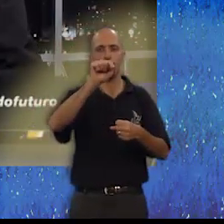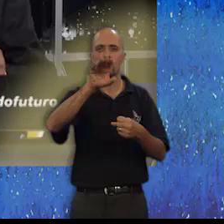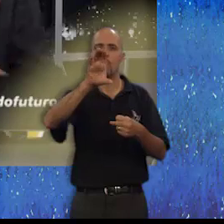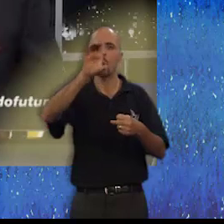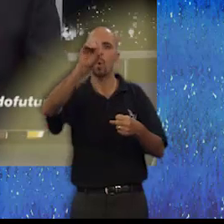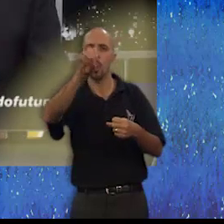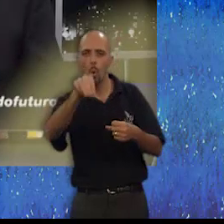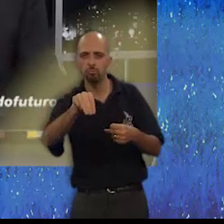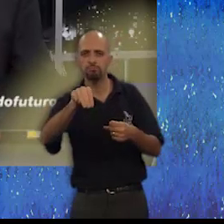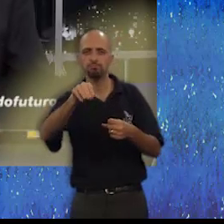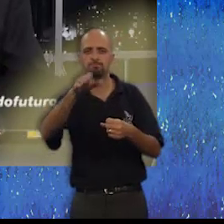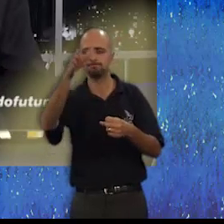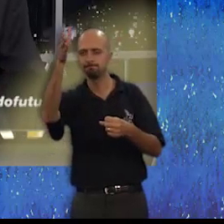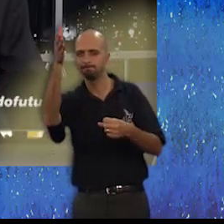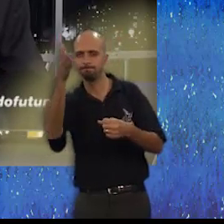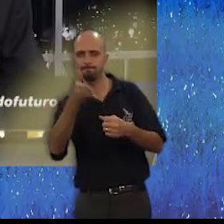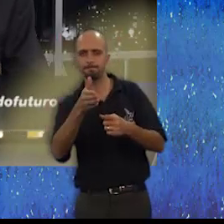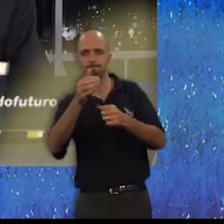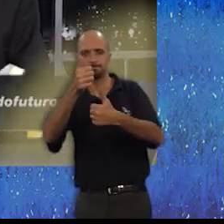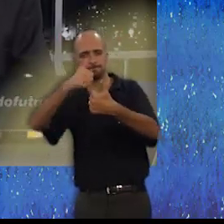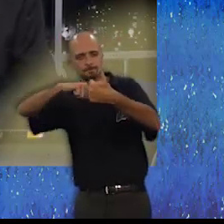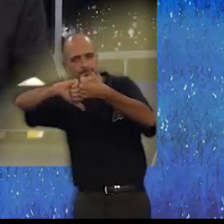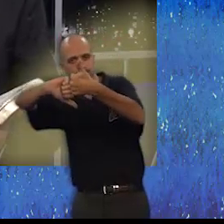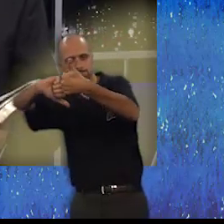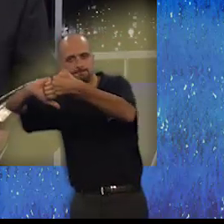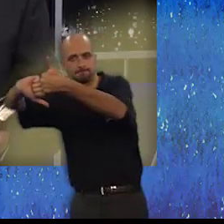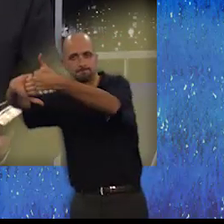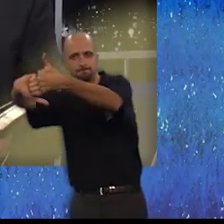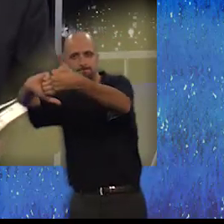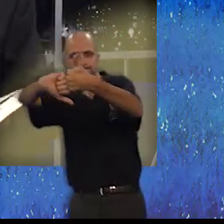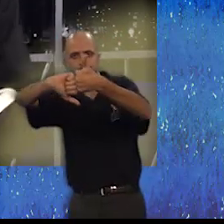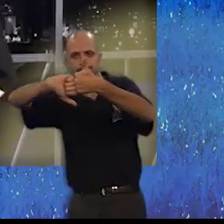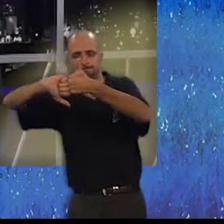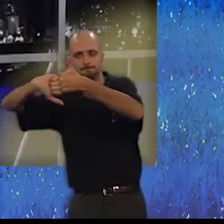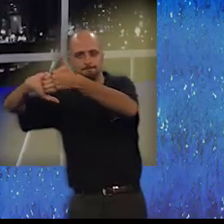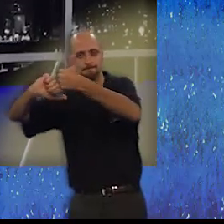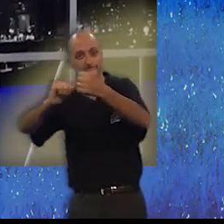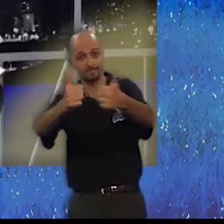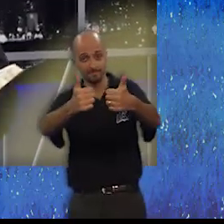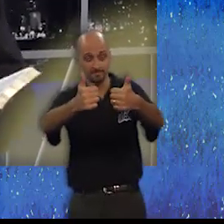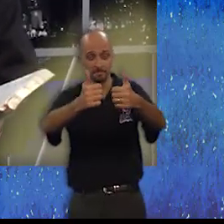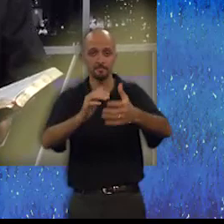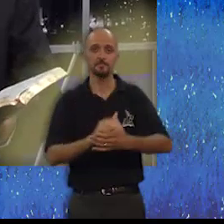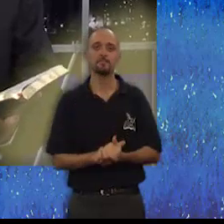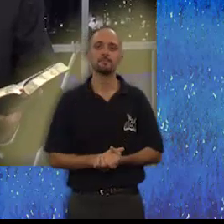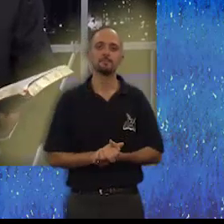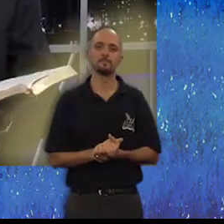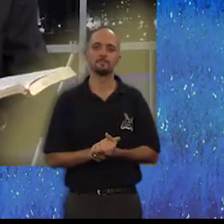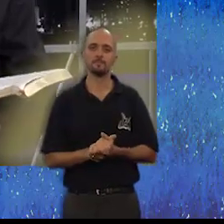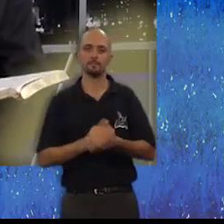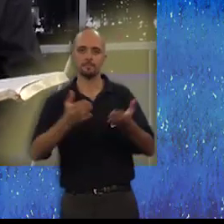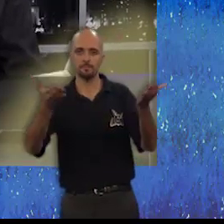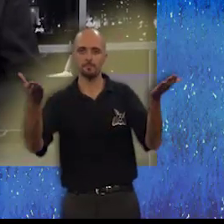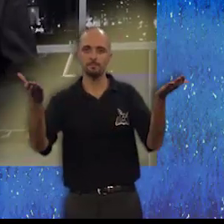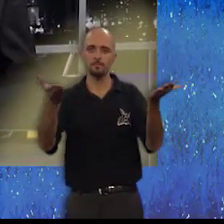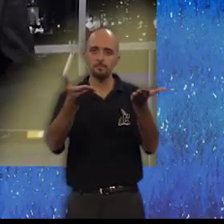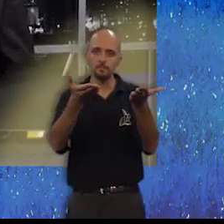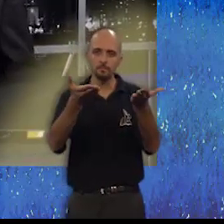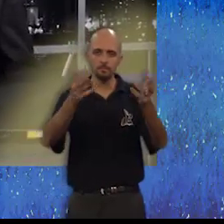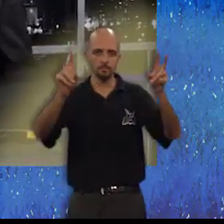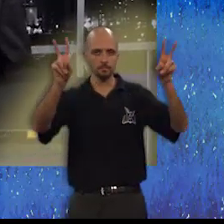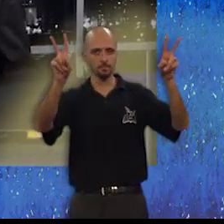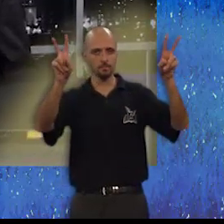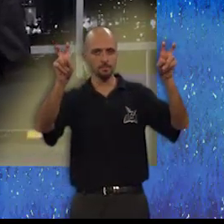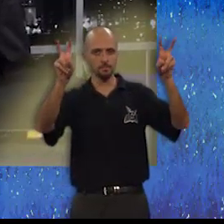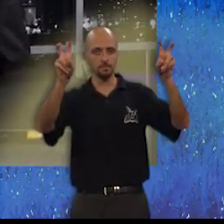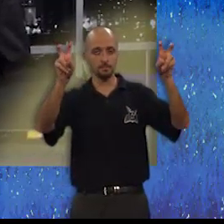novotempo.com/ArenaDoFuturo, e aí está o nosso blog para você, ok? Muito bem, agora nós vamos então entrar nesse assunto que